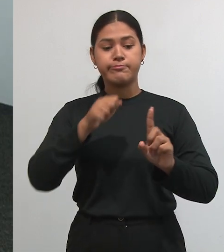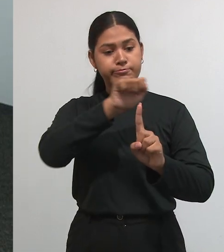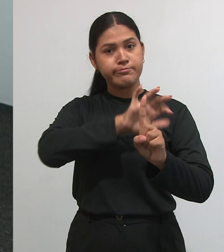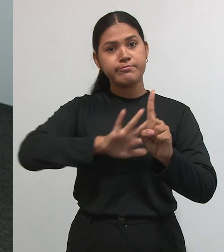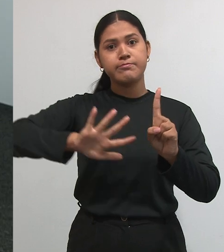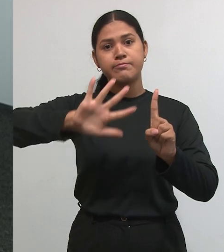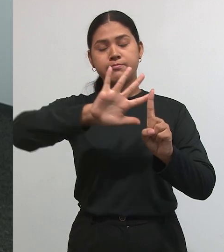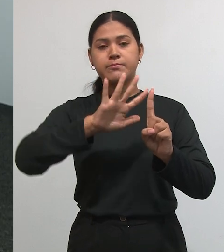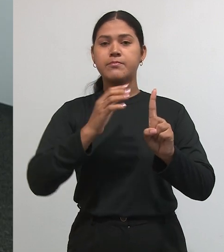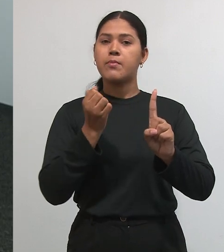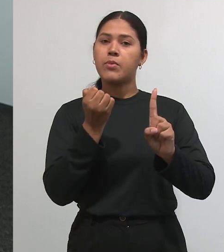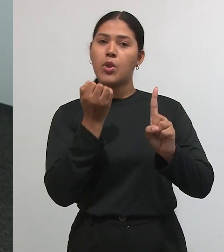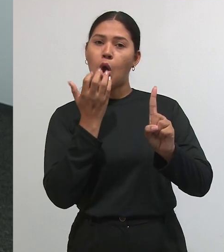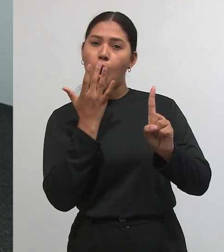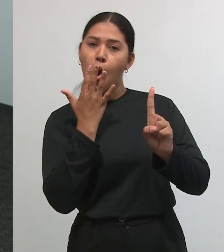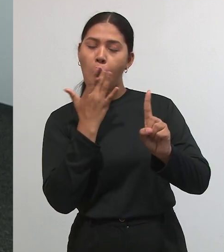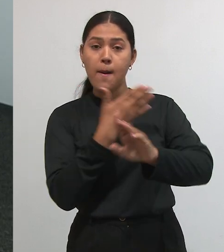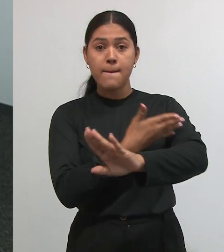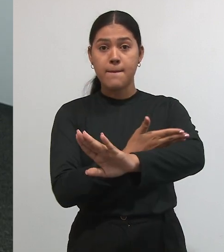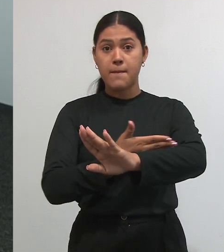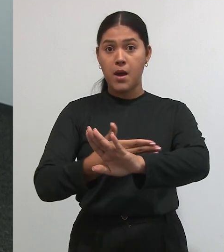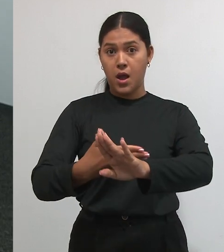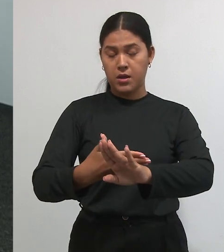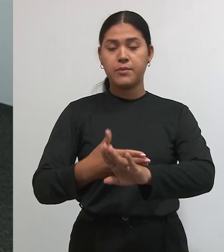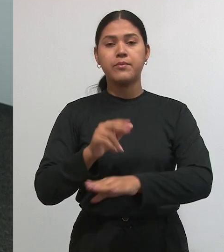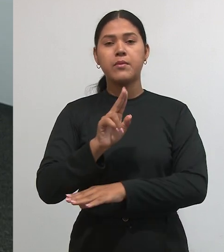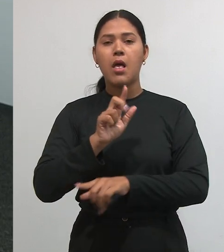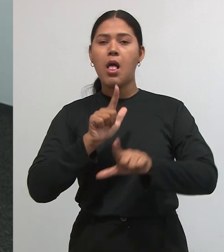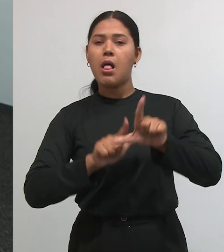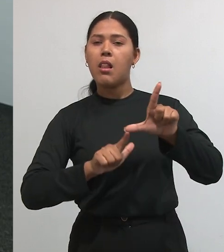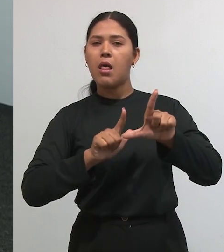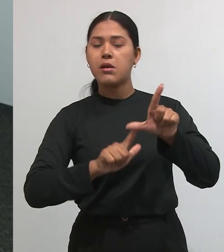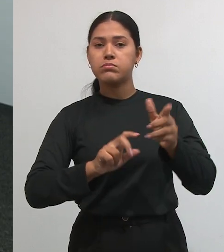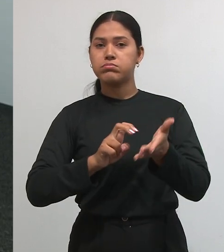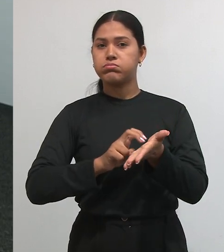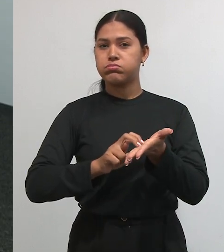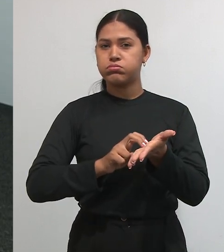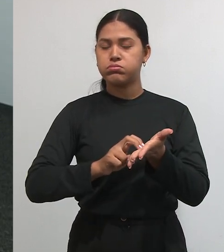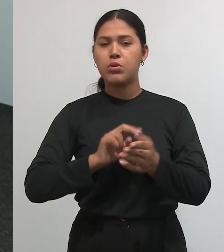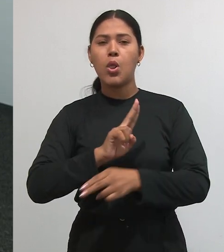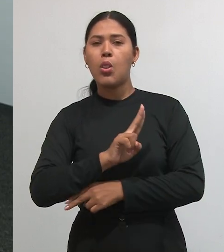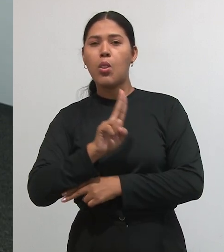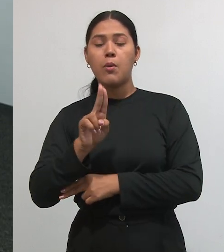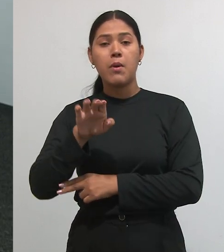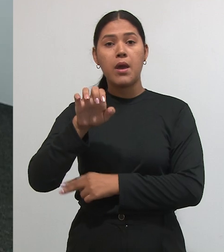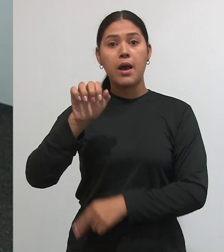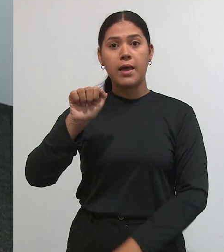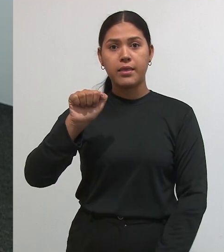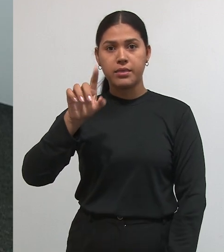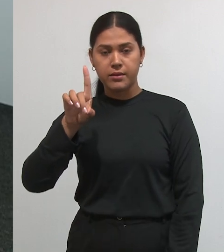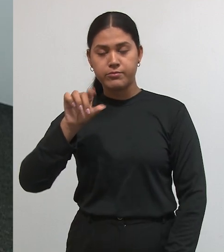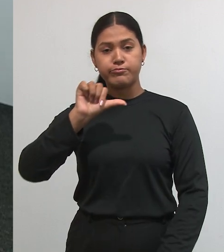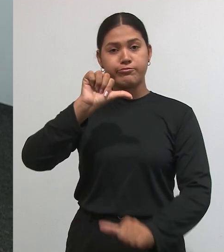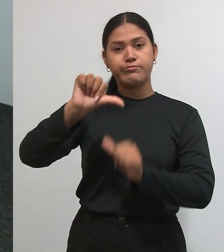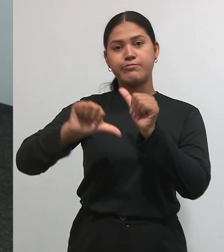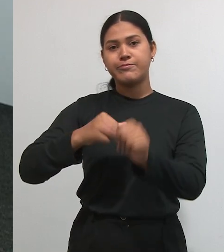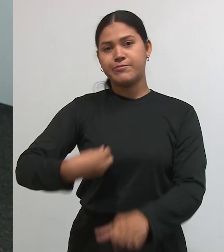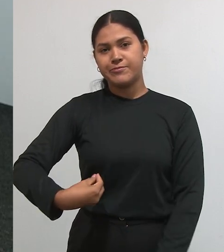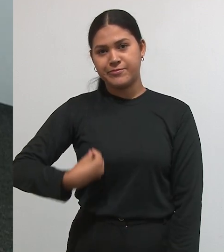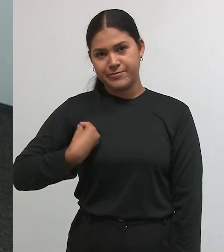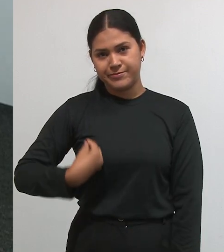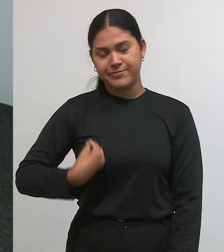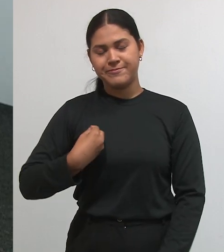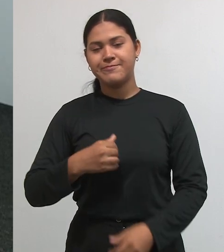Ao meu fundo tem uma parede branca com umas letras grandes escrito EAD Mudando